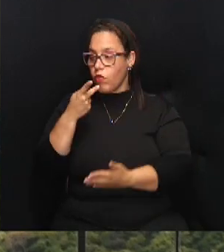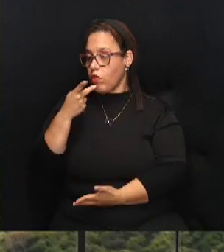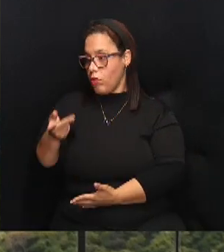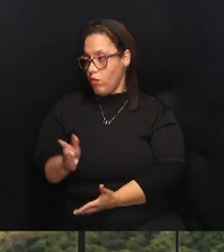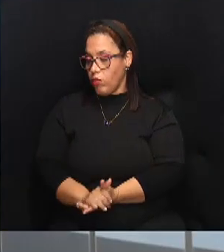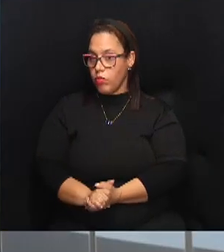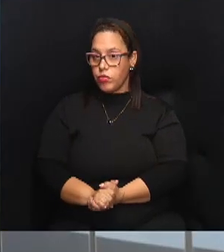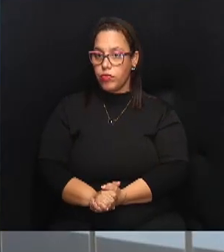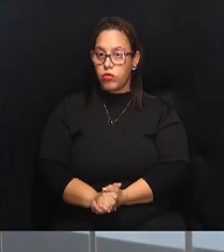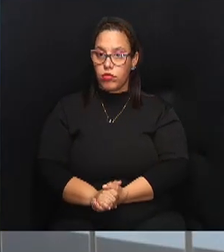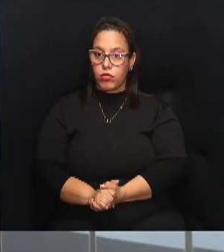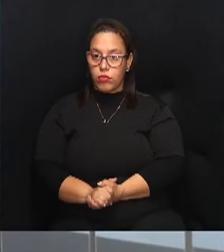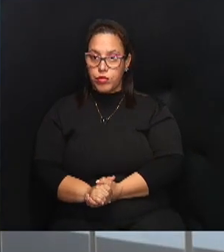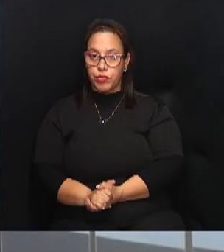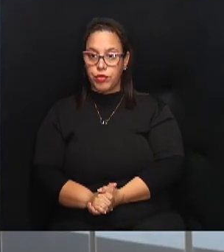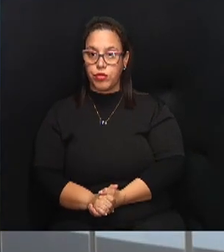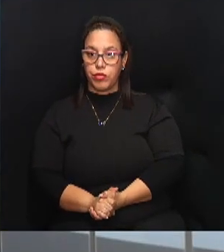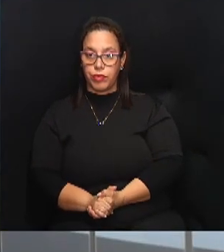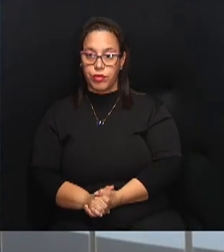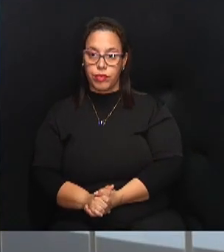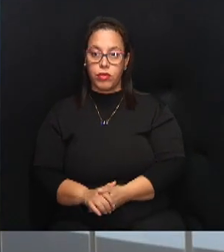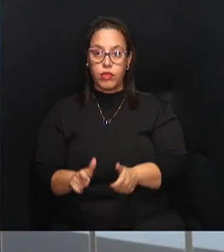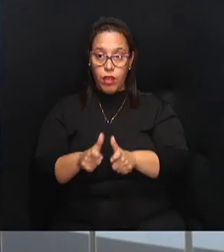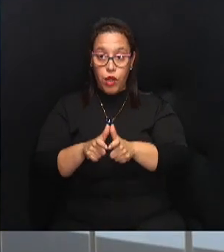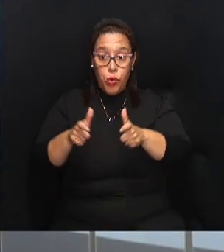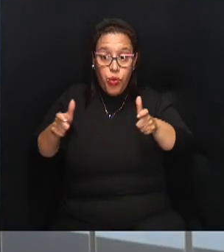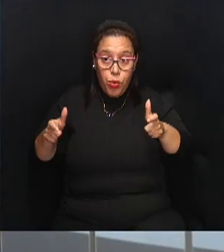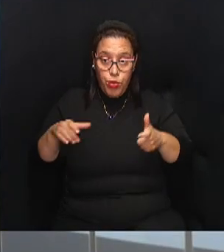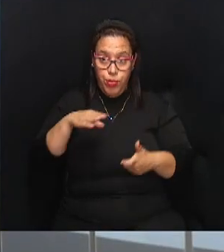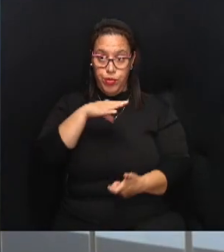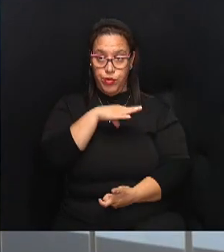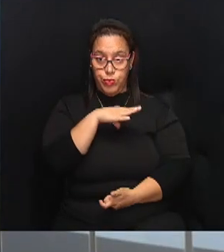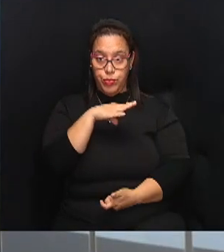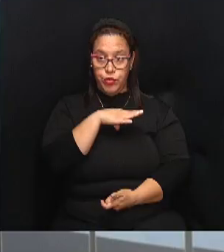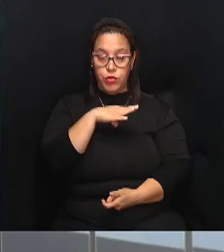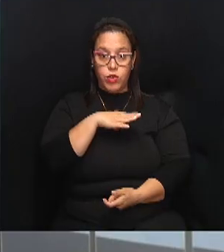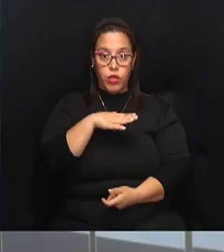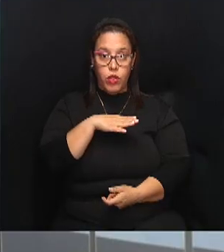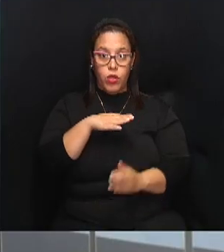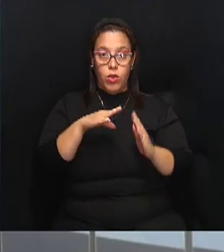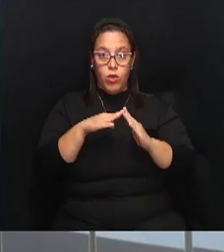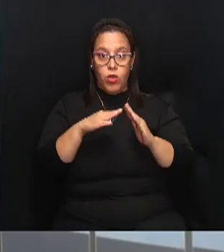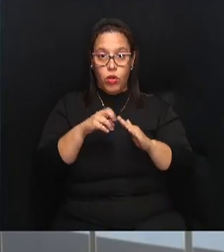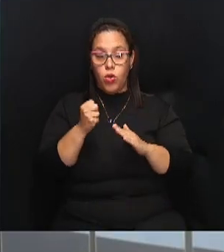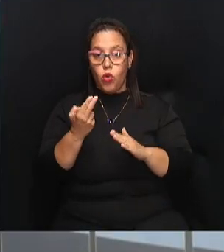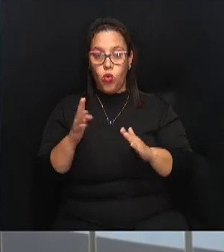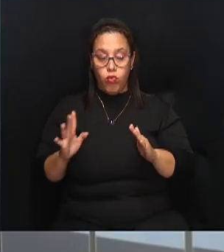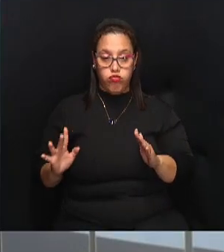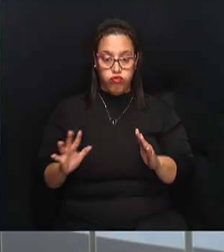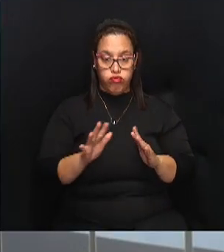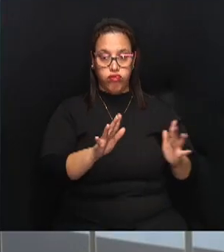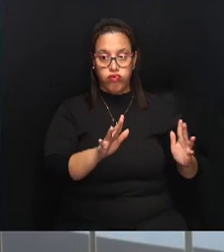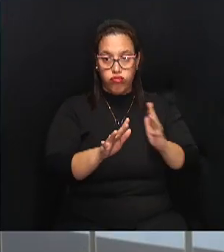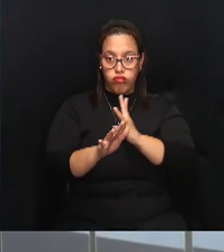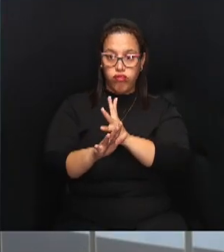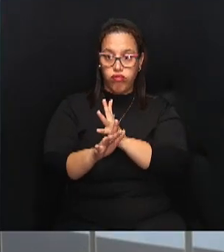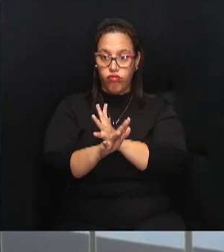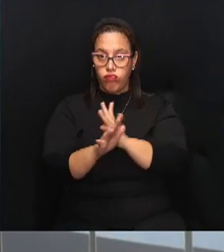o benefício é enorme para o município, para os moradores ou para quem frequenta a cidade de